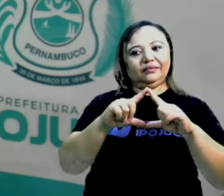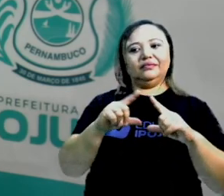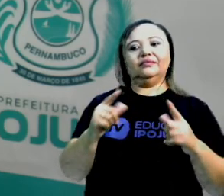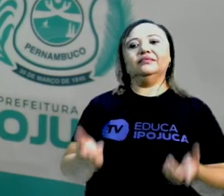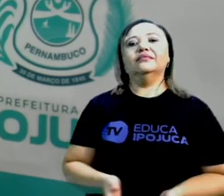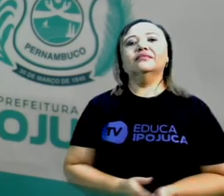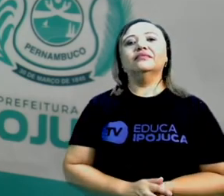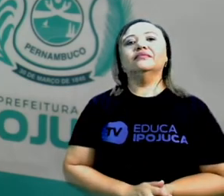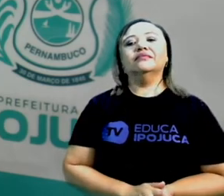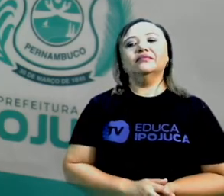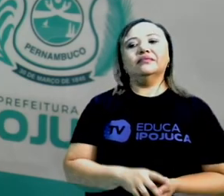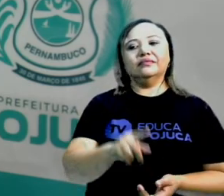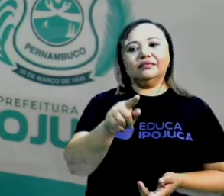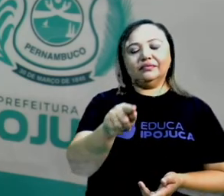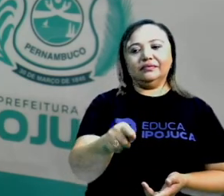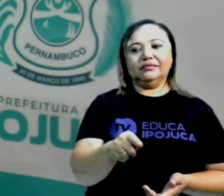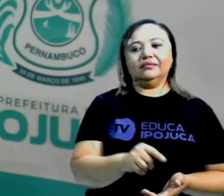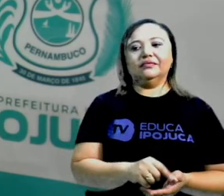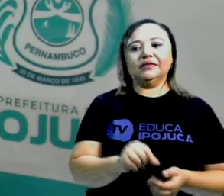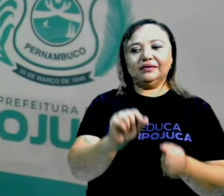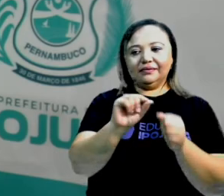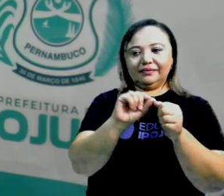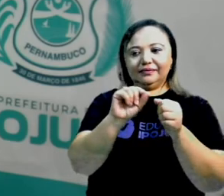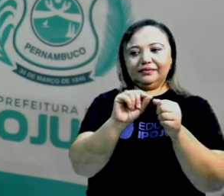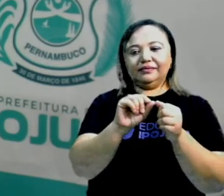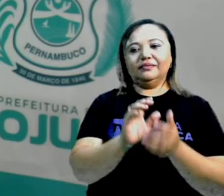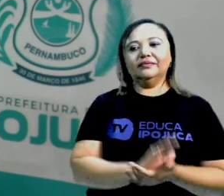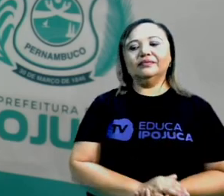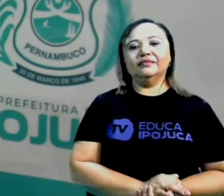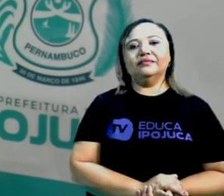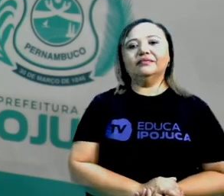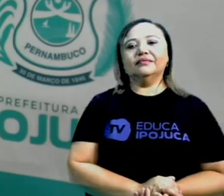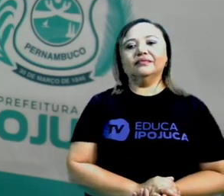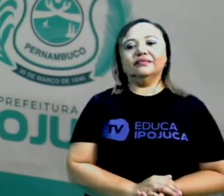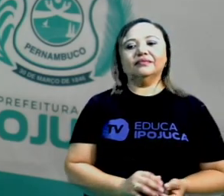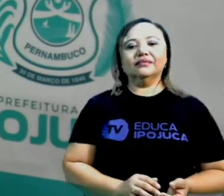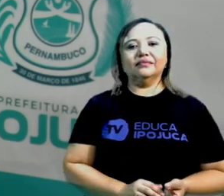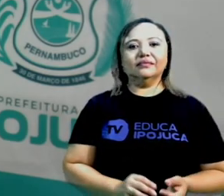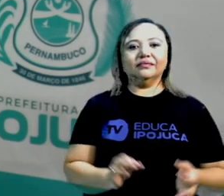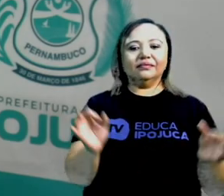Assim? Então, vai ficar com vocês, certo? E aqui,